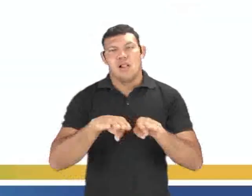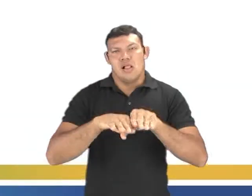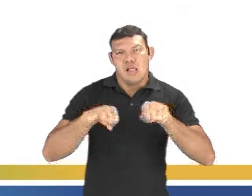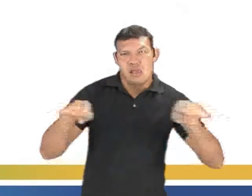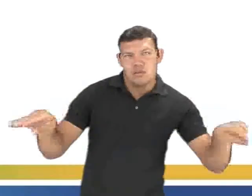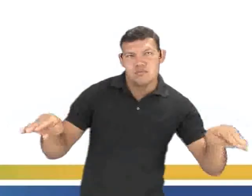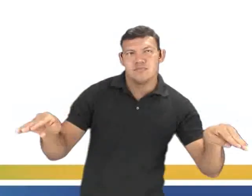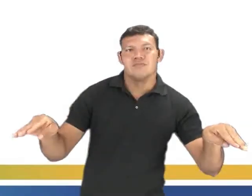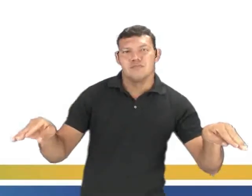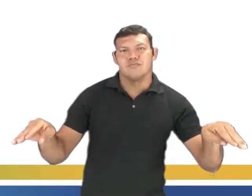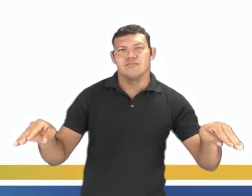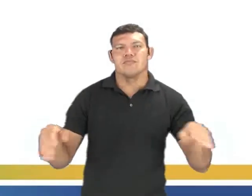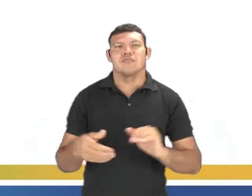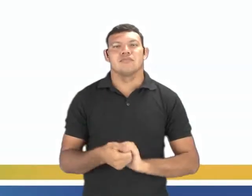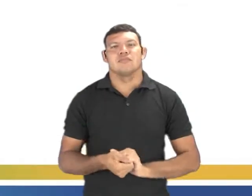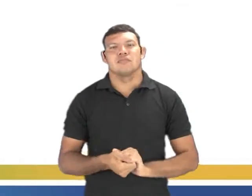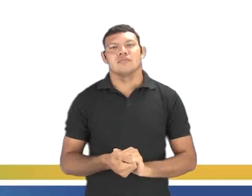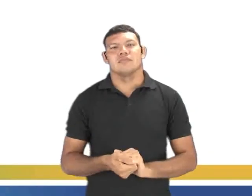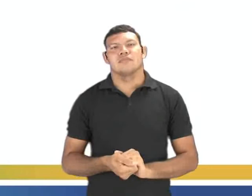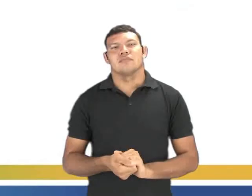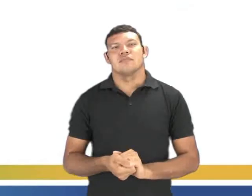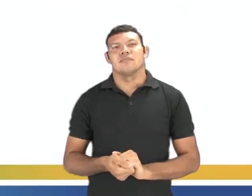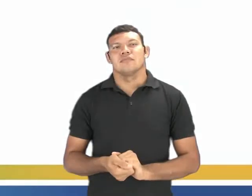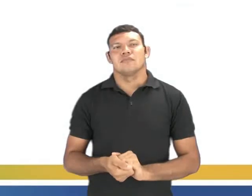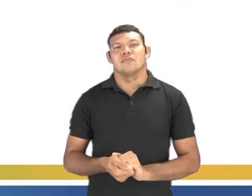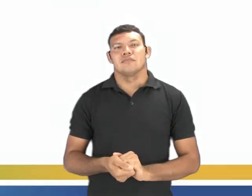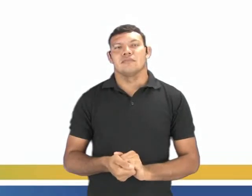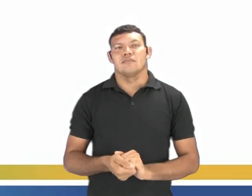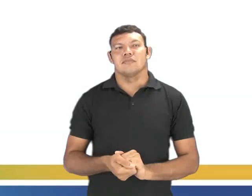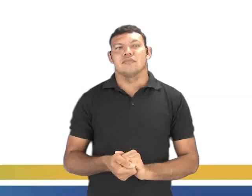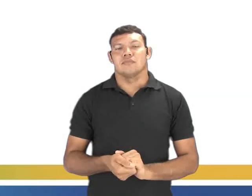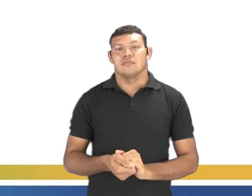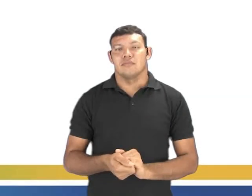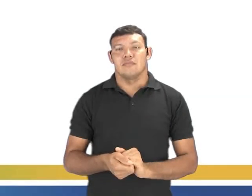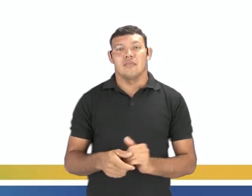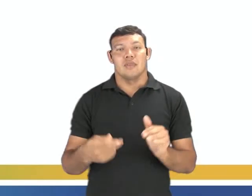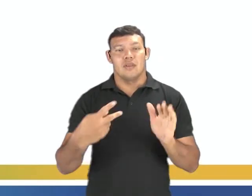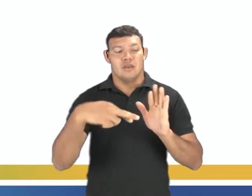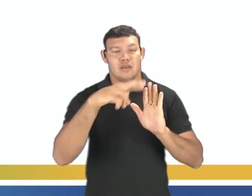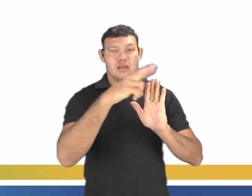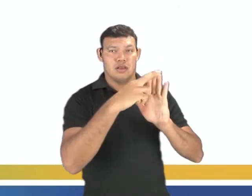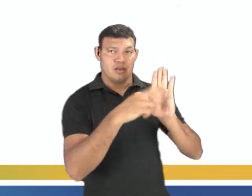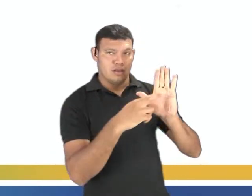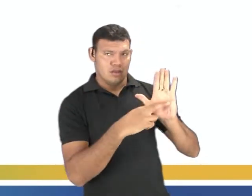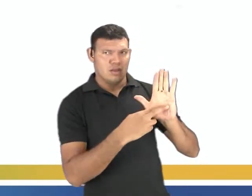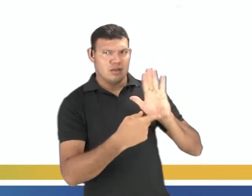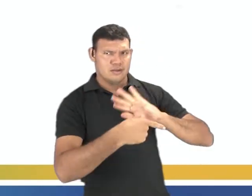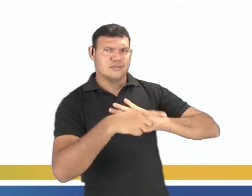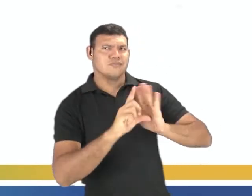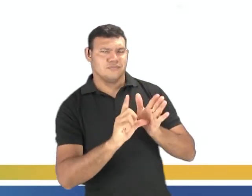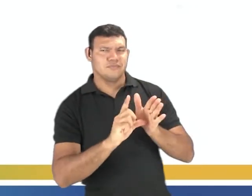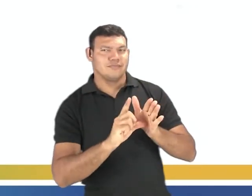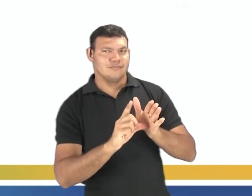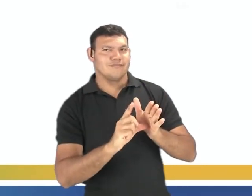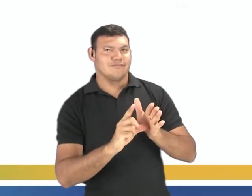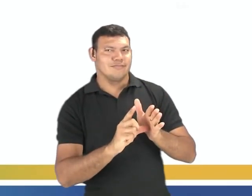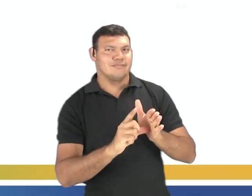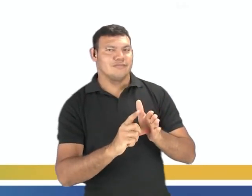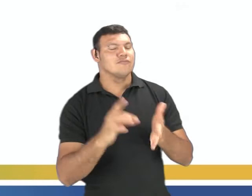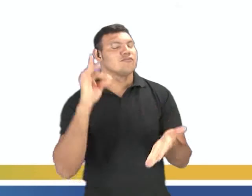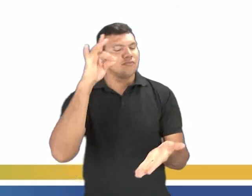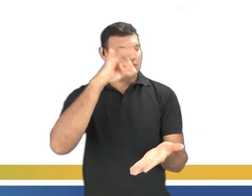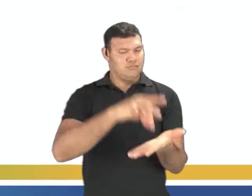qualquer e uma reta fora dela. Então, pela propriedade anterior, que nós estamos tratando nessa